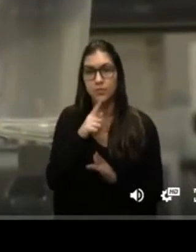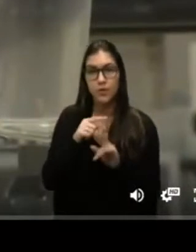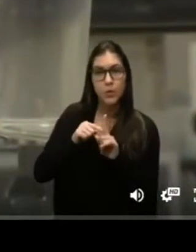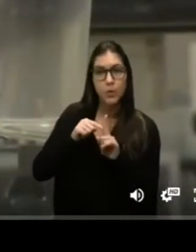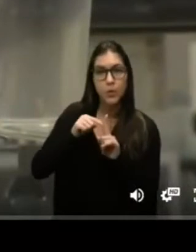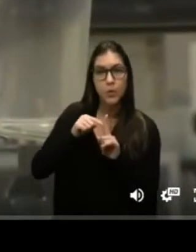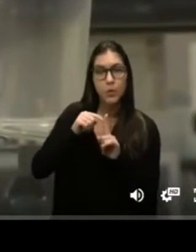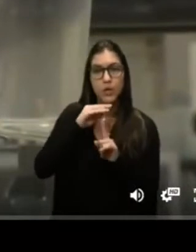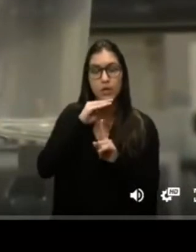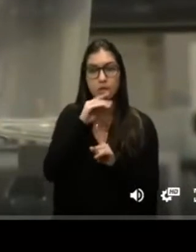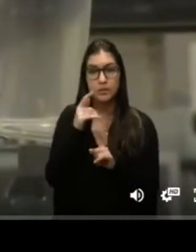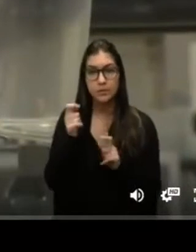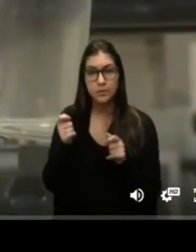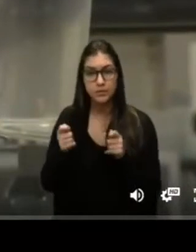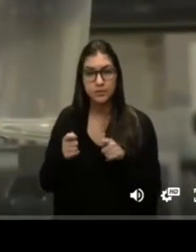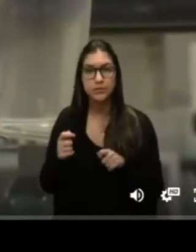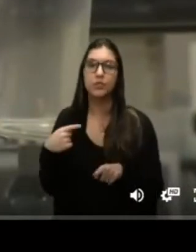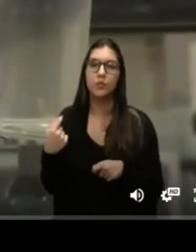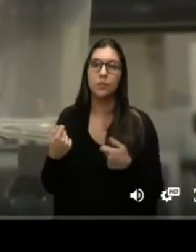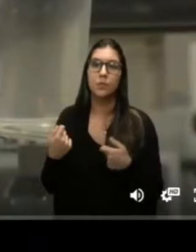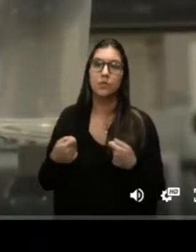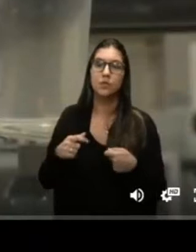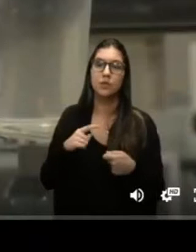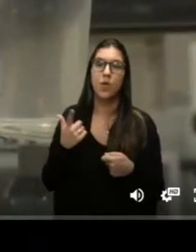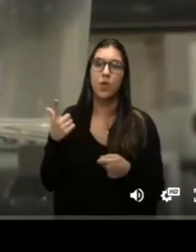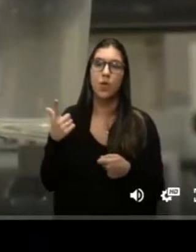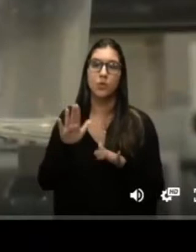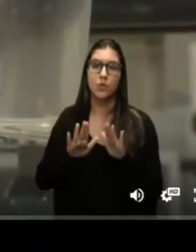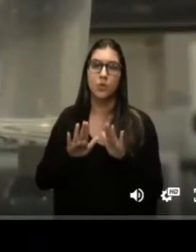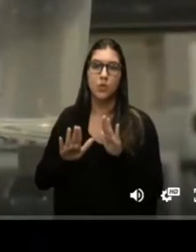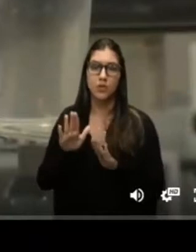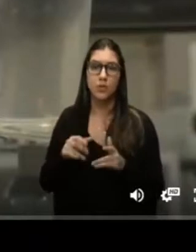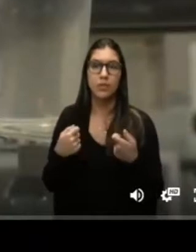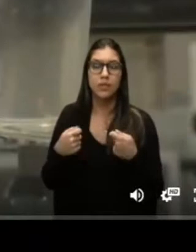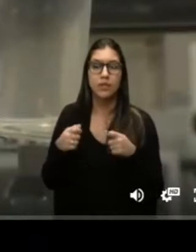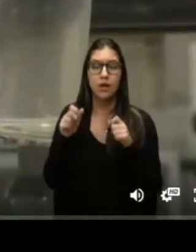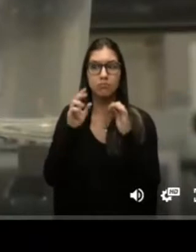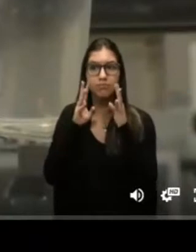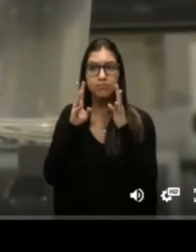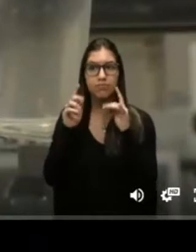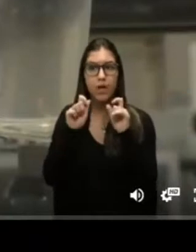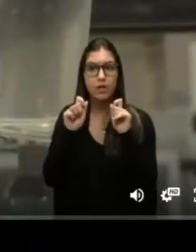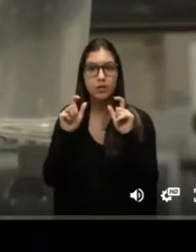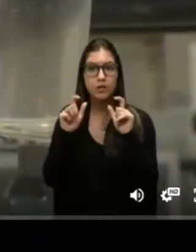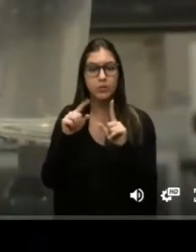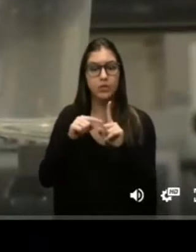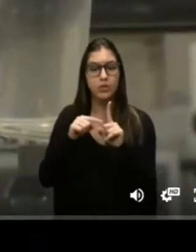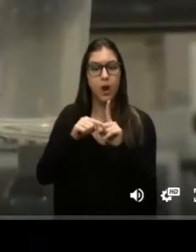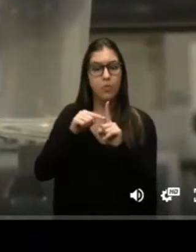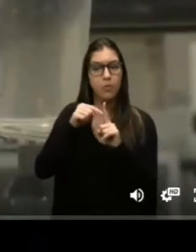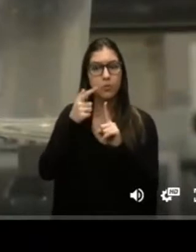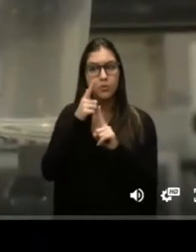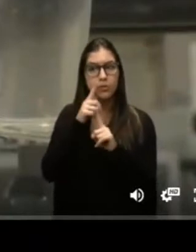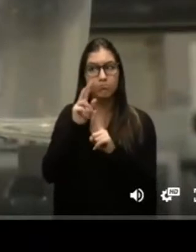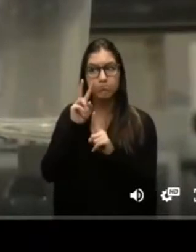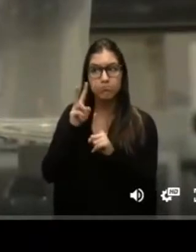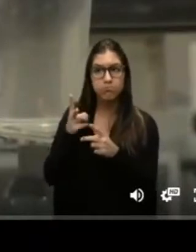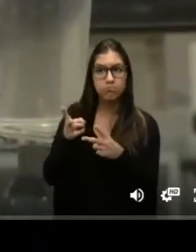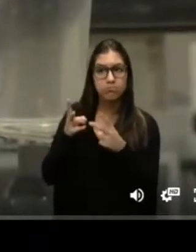além de estar elevando a temperatura, nós temos que tomar um outro cuidado. Nós temos que estar atentos ao termômetro para verificar, então,